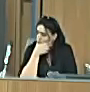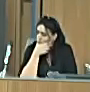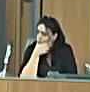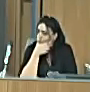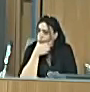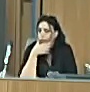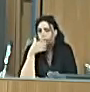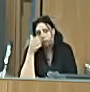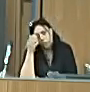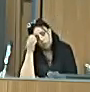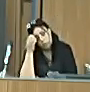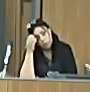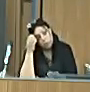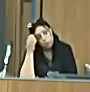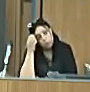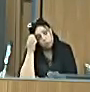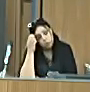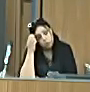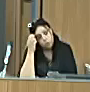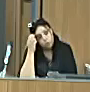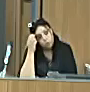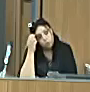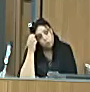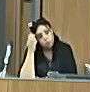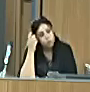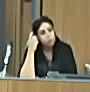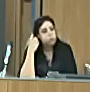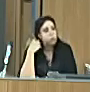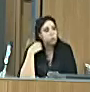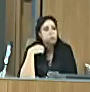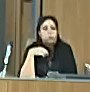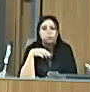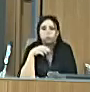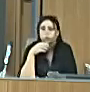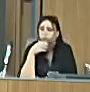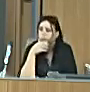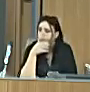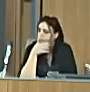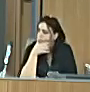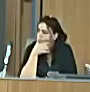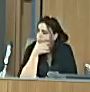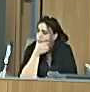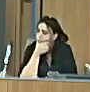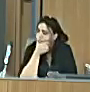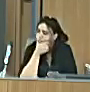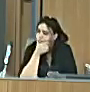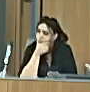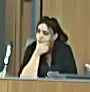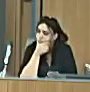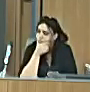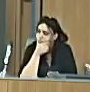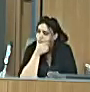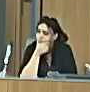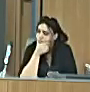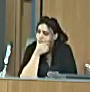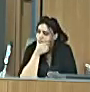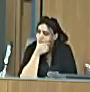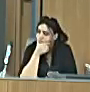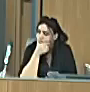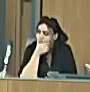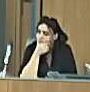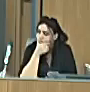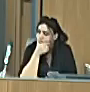para você cuidar de adolescente autor de ato infracional servidor tem que ser bem preparado bem qualificado